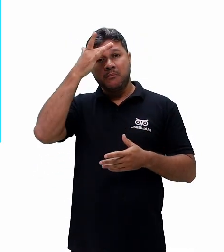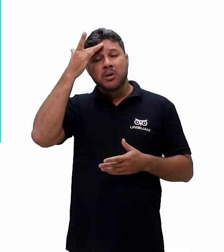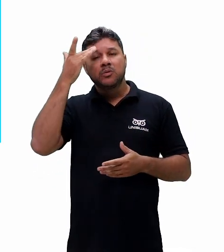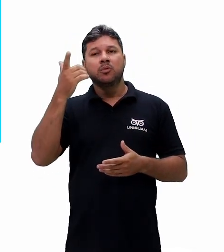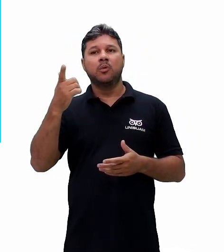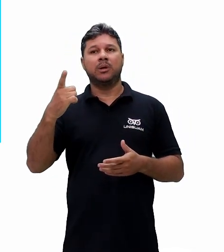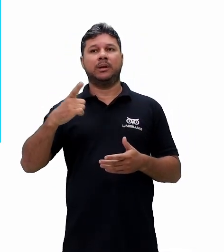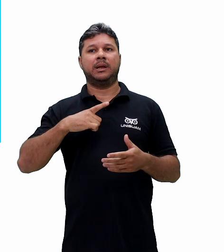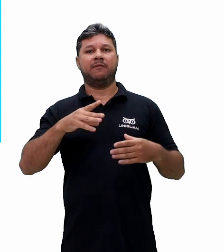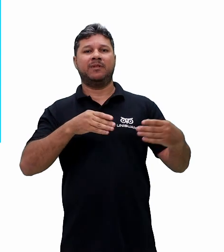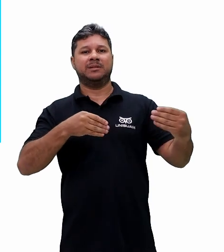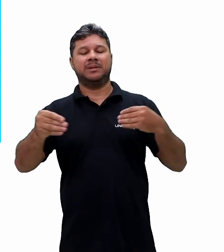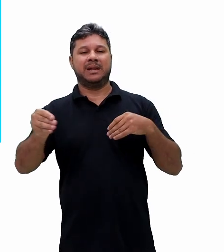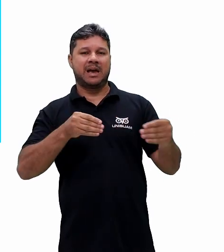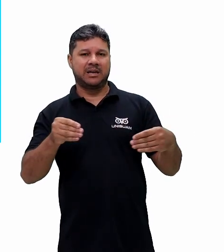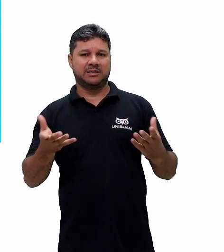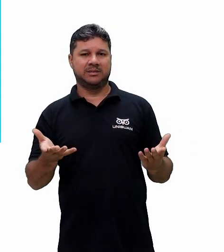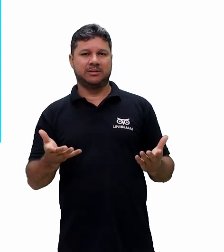de flexibilidade?